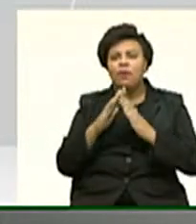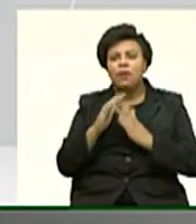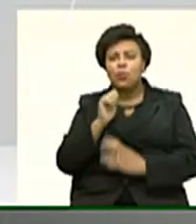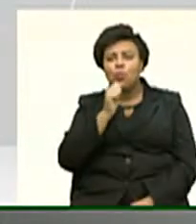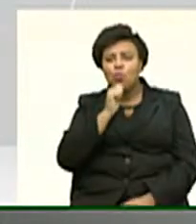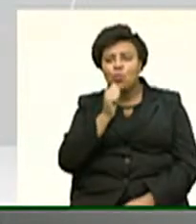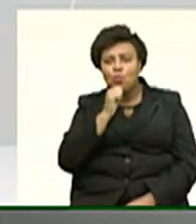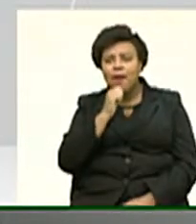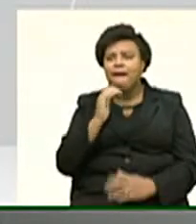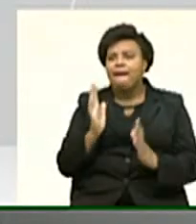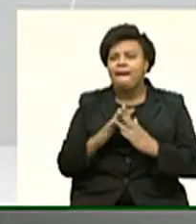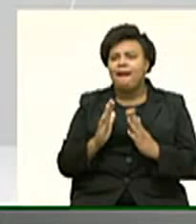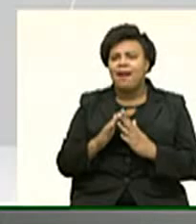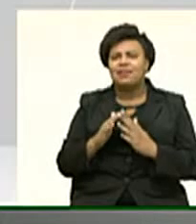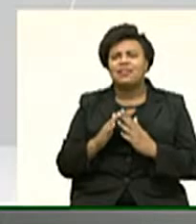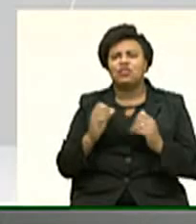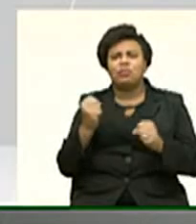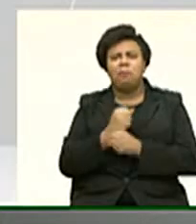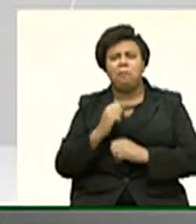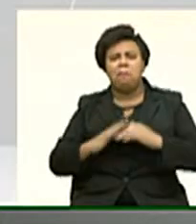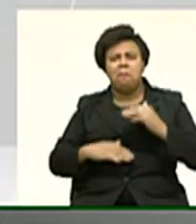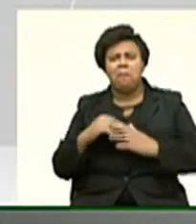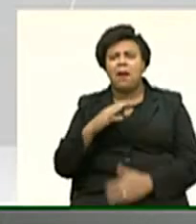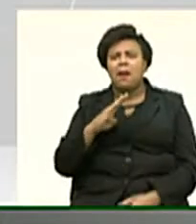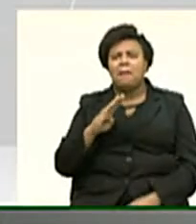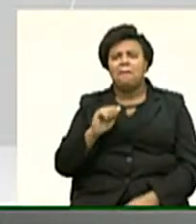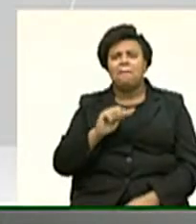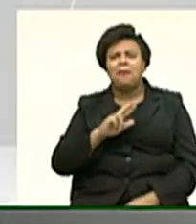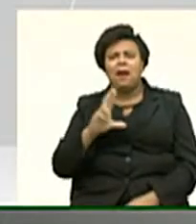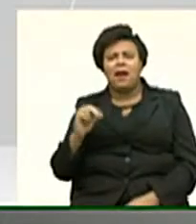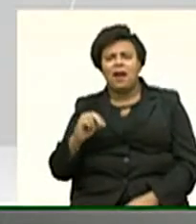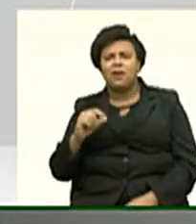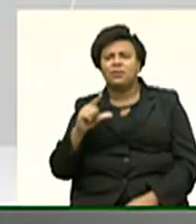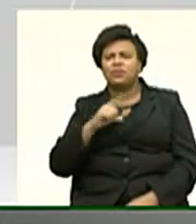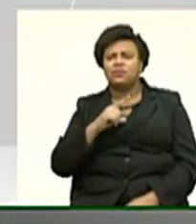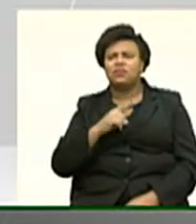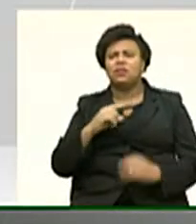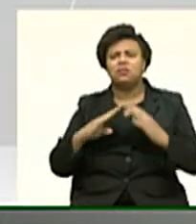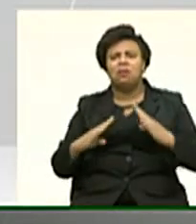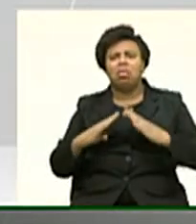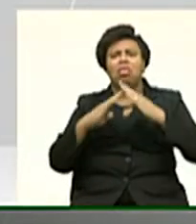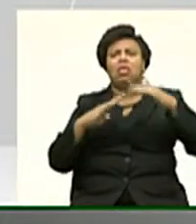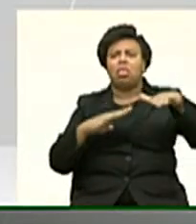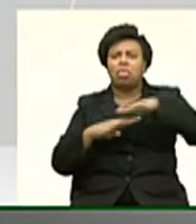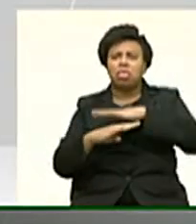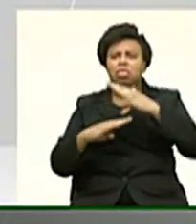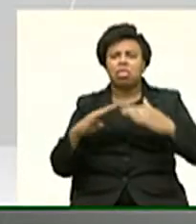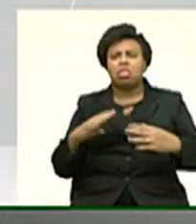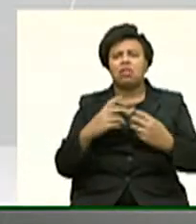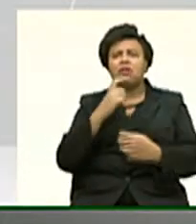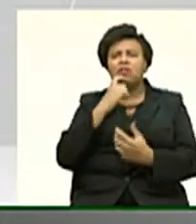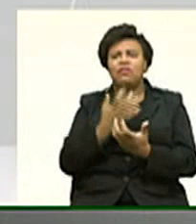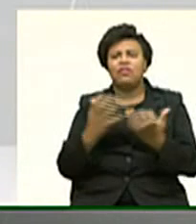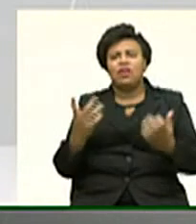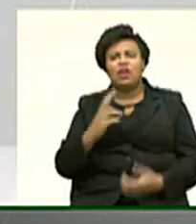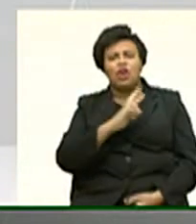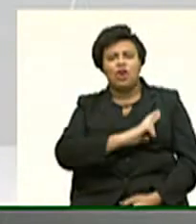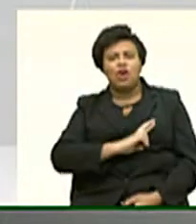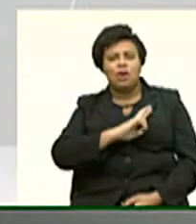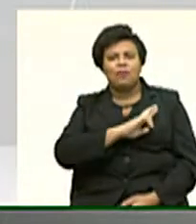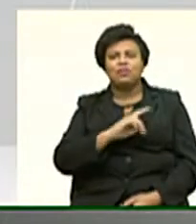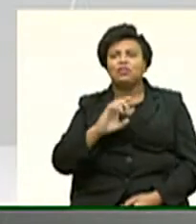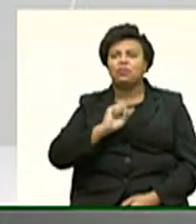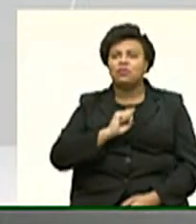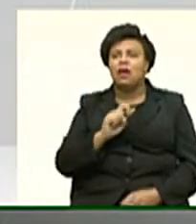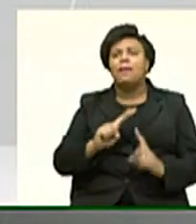ainda, em casa de barro, em casa de leiva, tapada até com capim. Não que eu não tenha um romantismo como o gaúcho de gostar